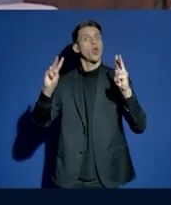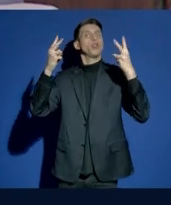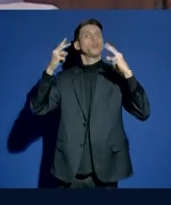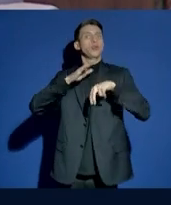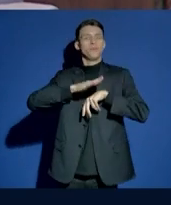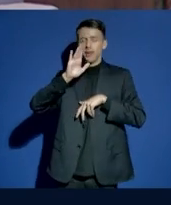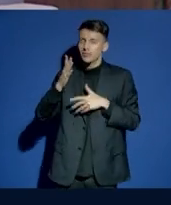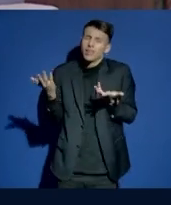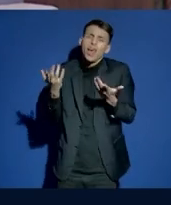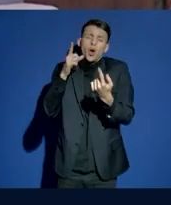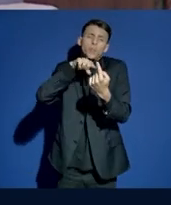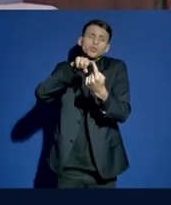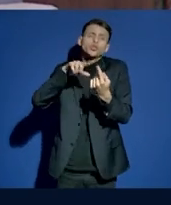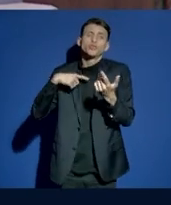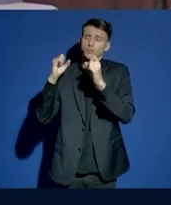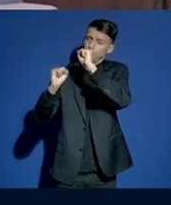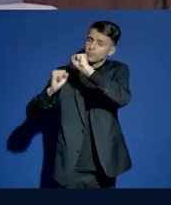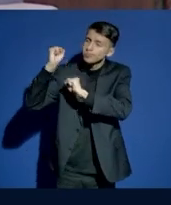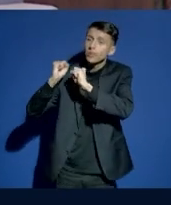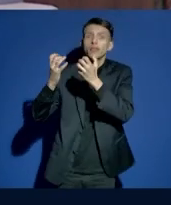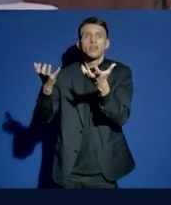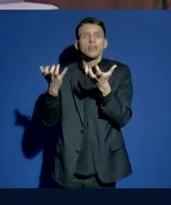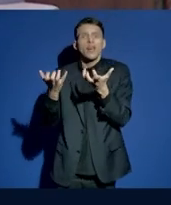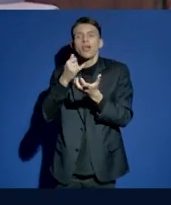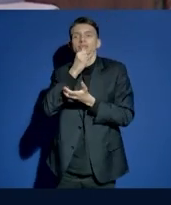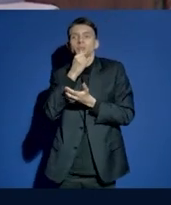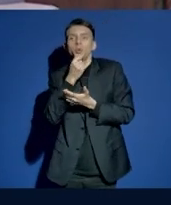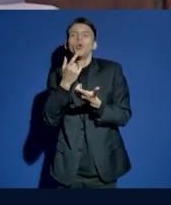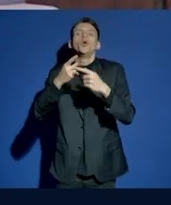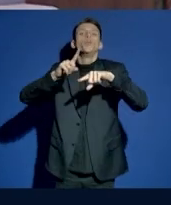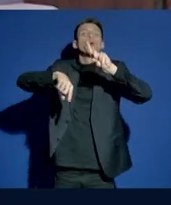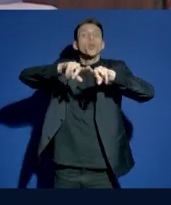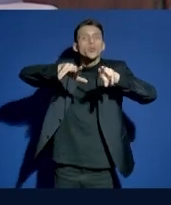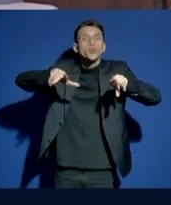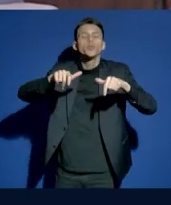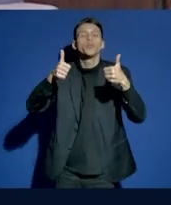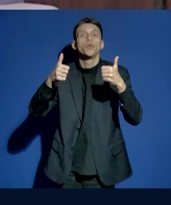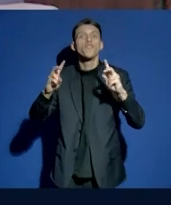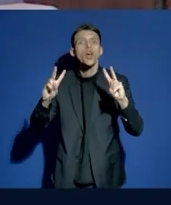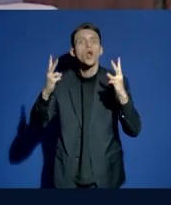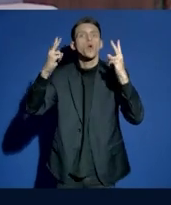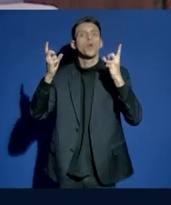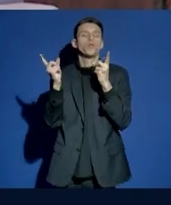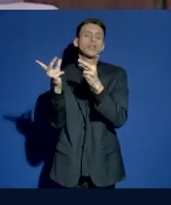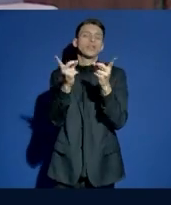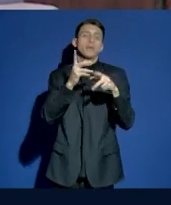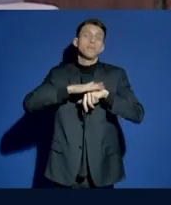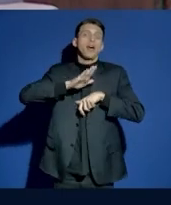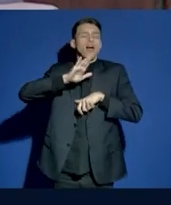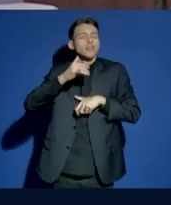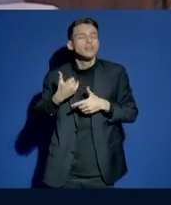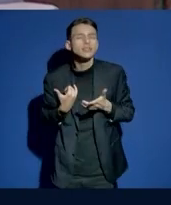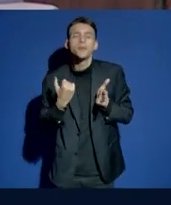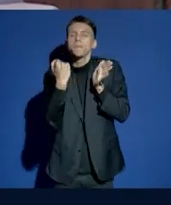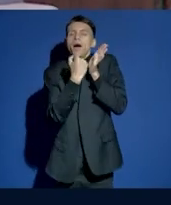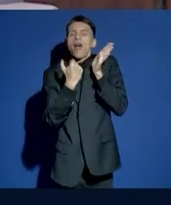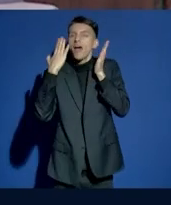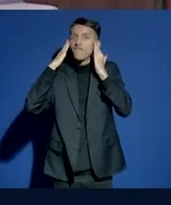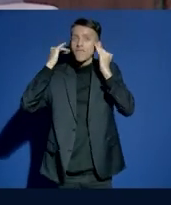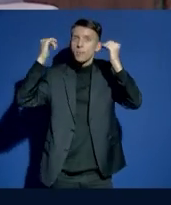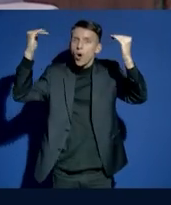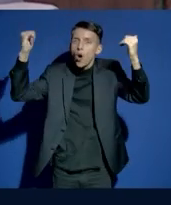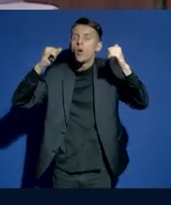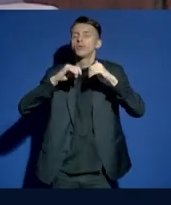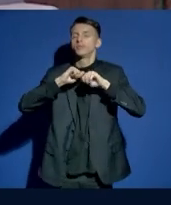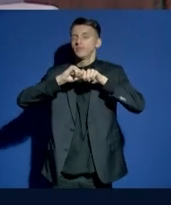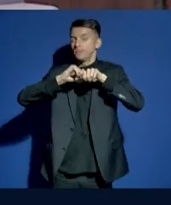o produto, como o Mirão falou agora há pouco, né, da commodity para o produto de valor agregado, né, vender para o consumidor marca, conveniência, confiança,